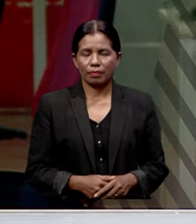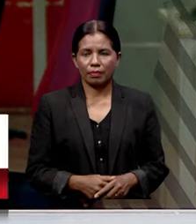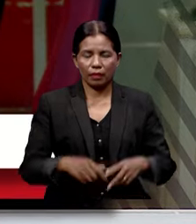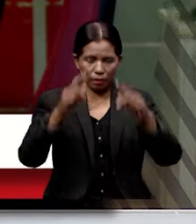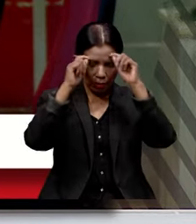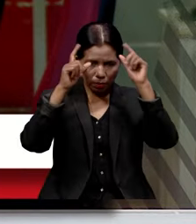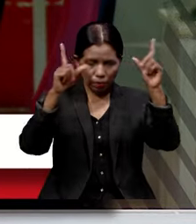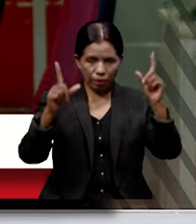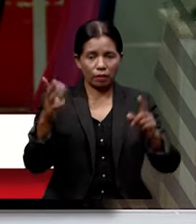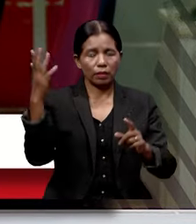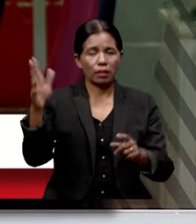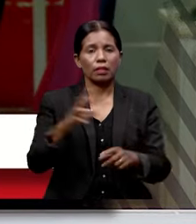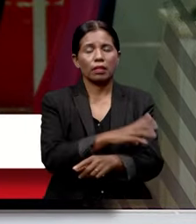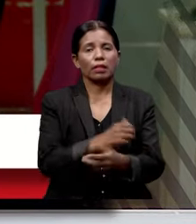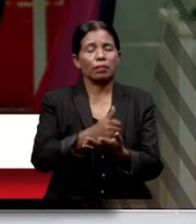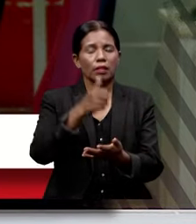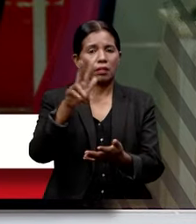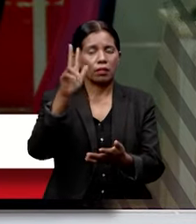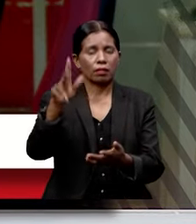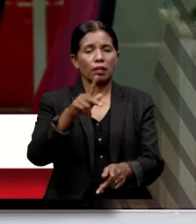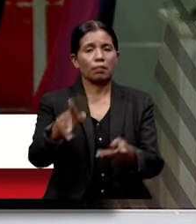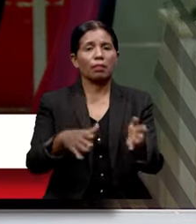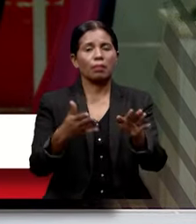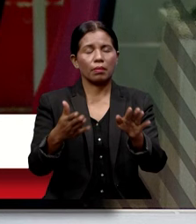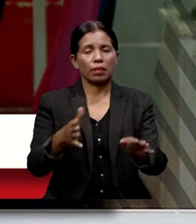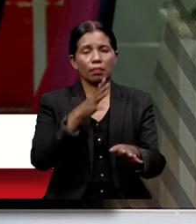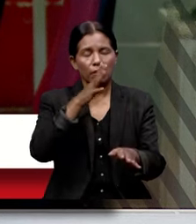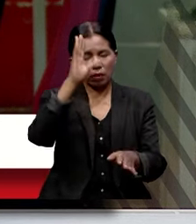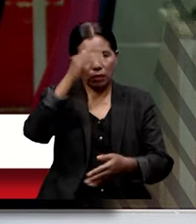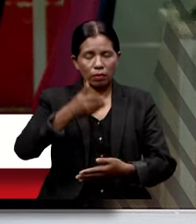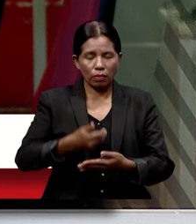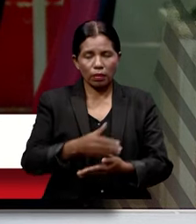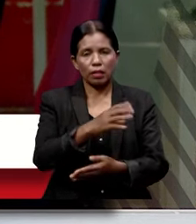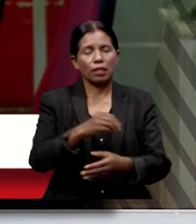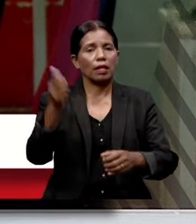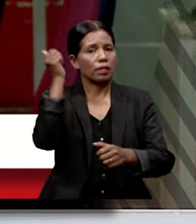Timor-Leste ocupa o terceiro lugar com a taxa de mortalidade ainda no ano em Sudeste Asiático.